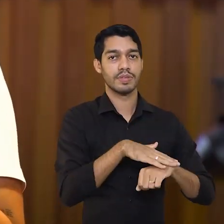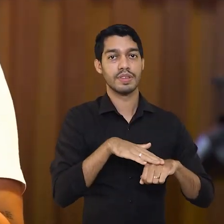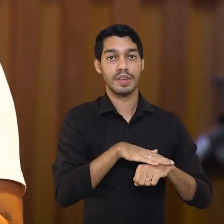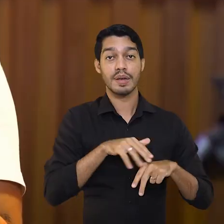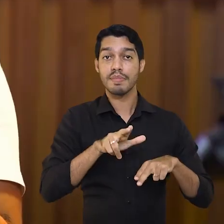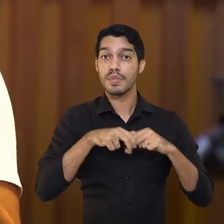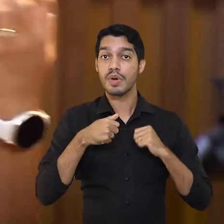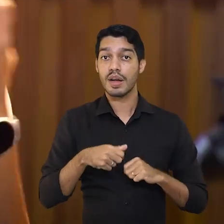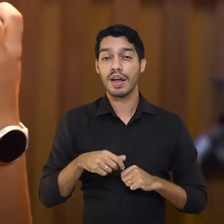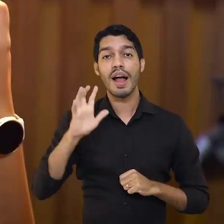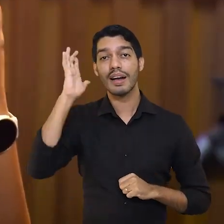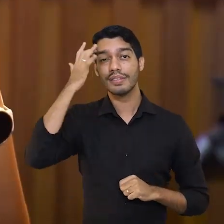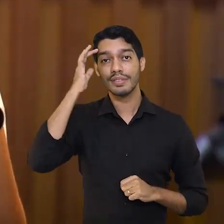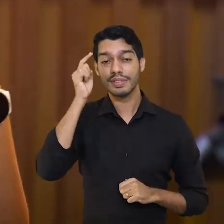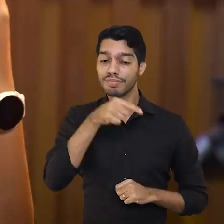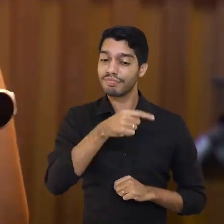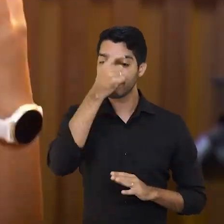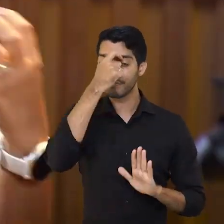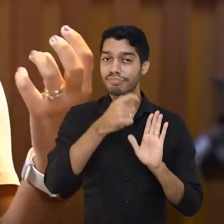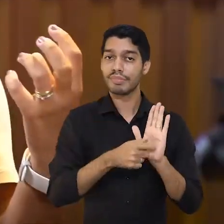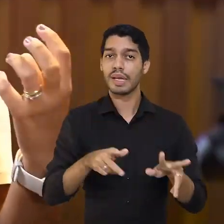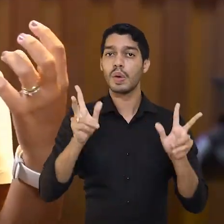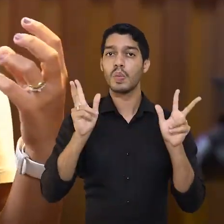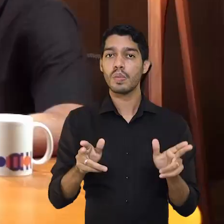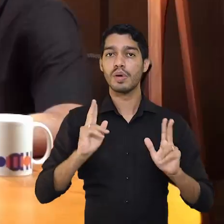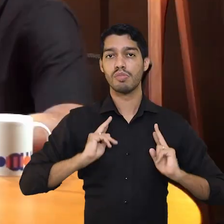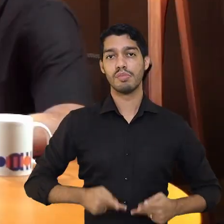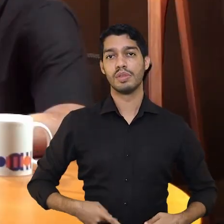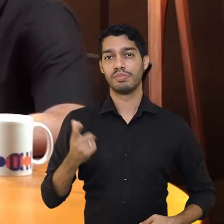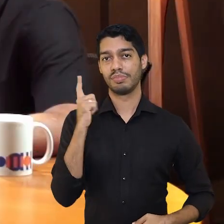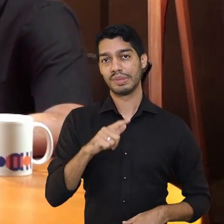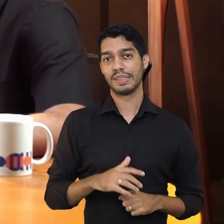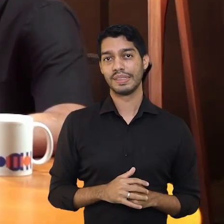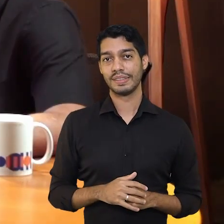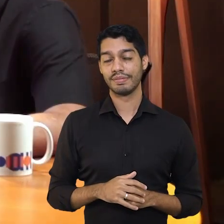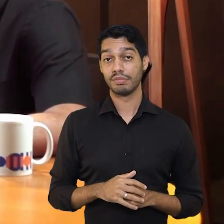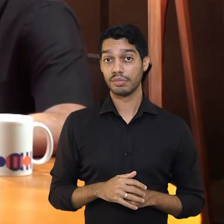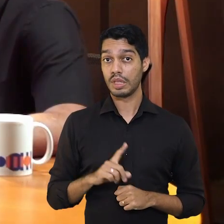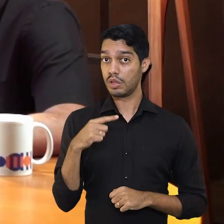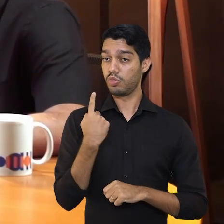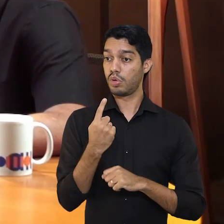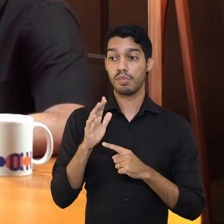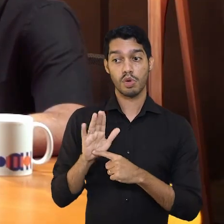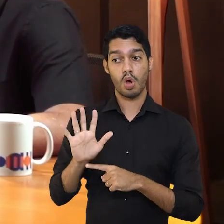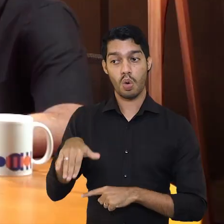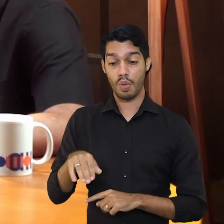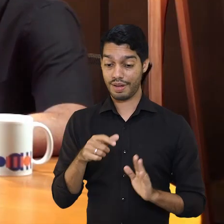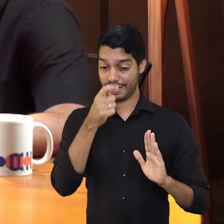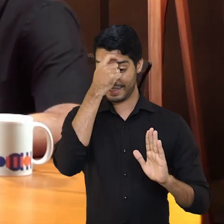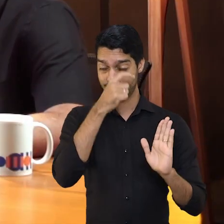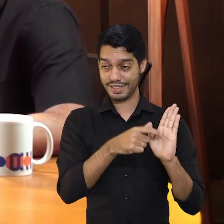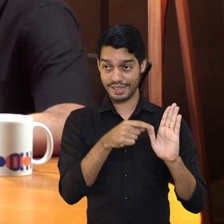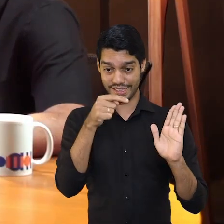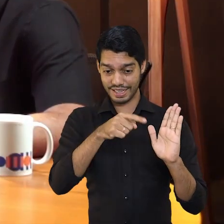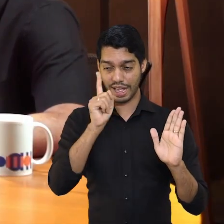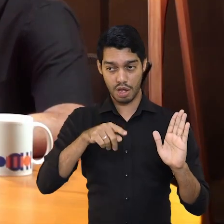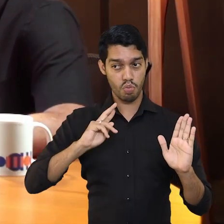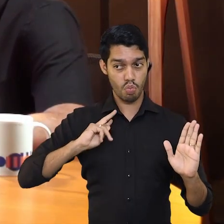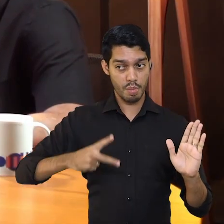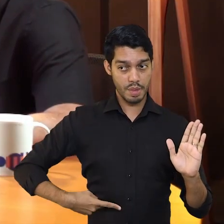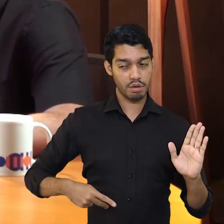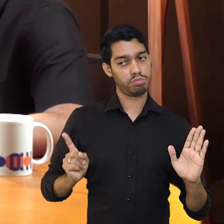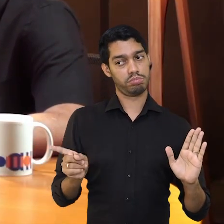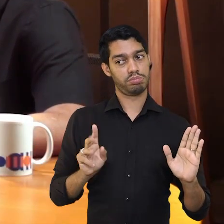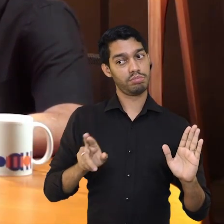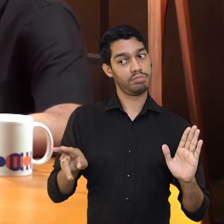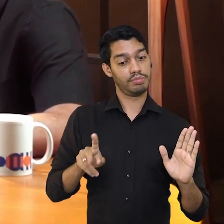poderia correspondê-los da mesma forma que uma figura humana. Então, quando a gente mostra para ele, olha, não é um indivíduo ser humano que está falando com você,